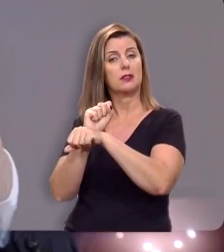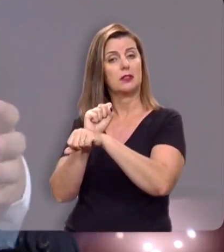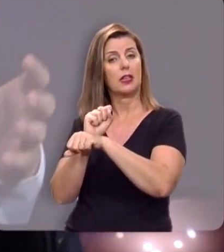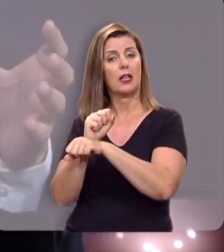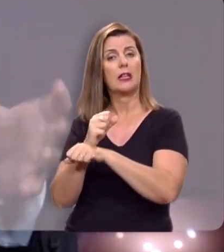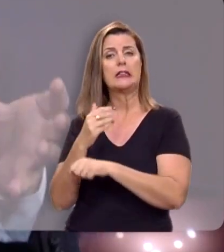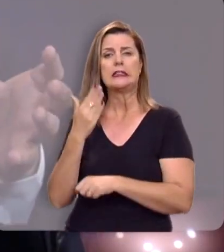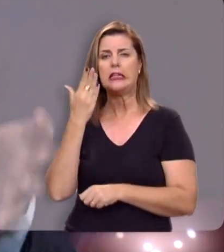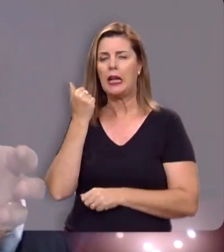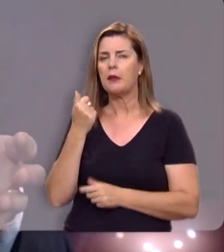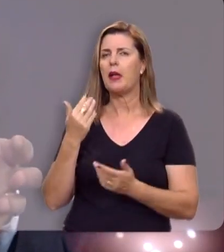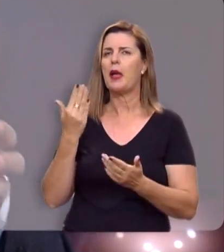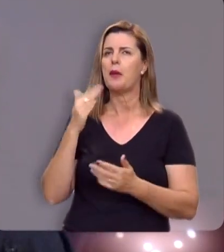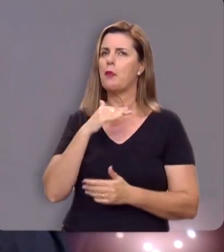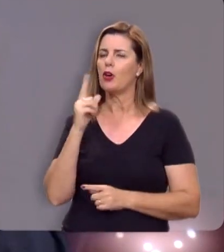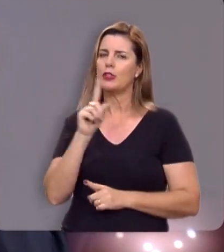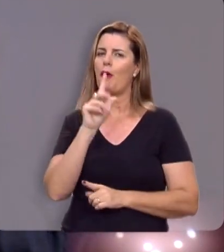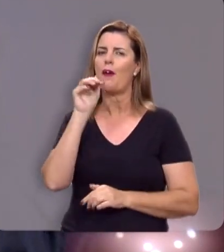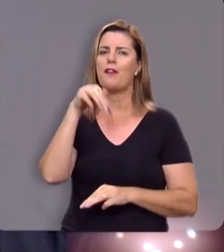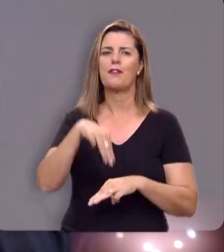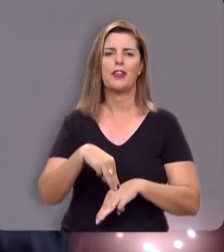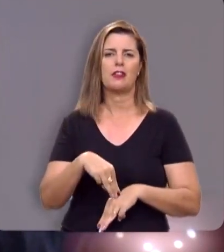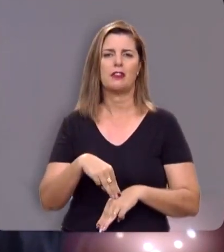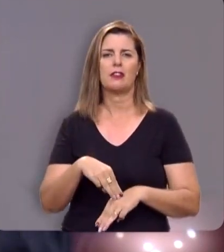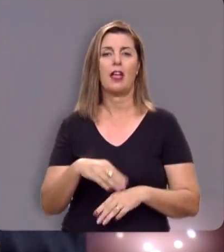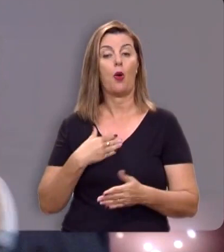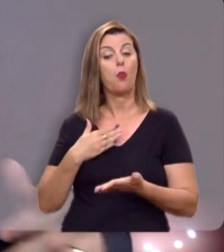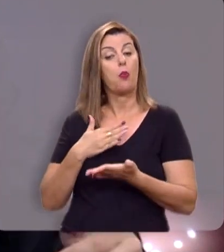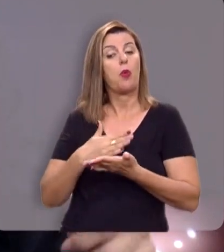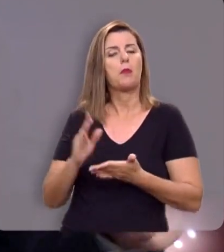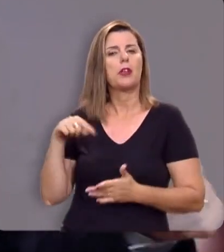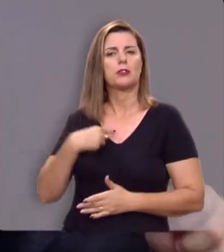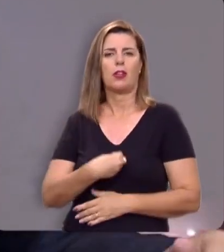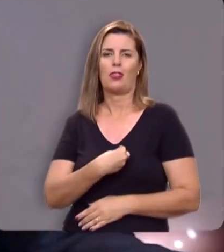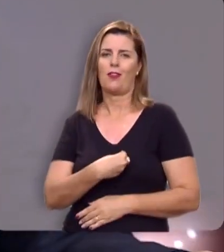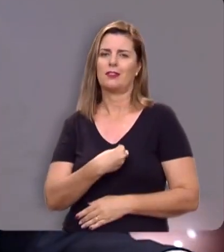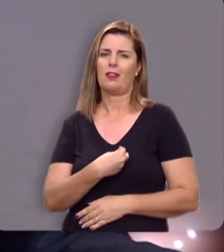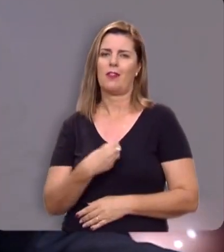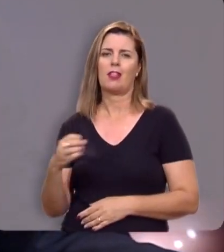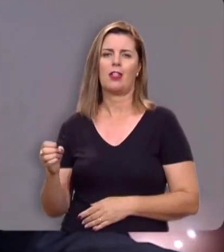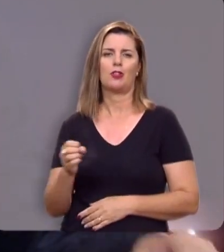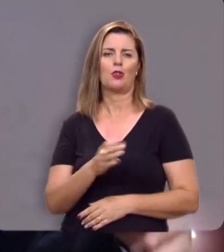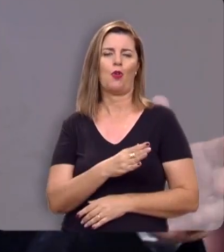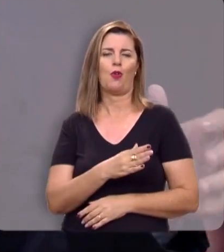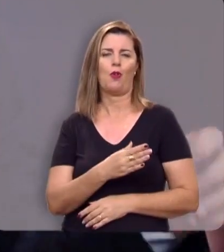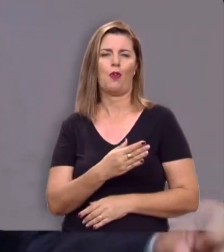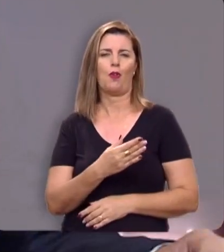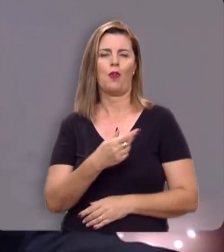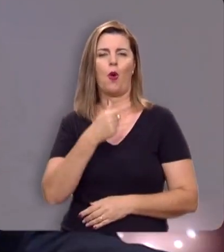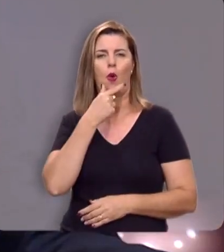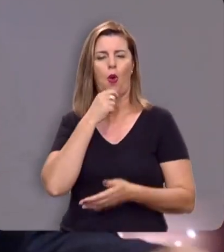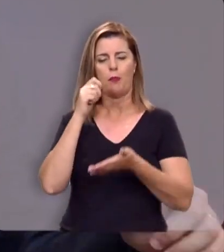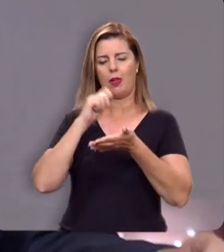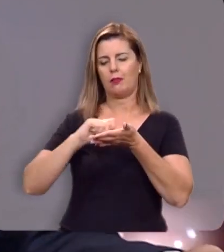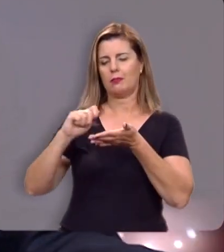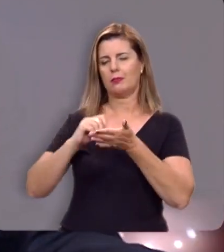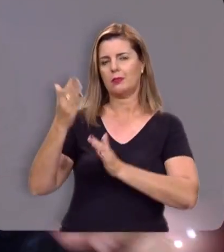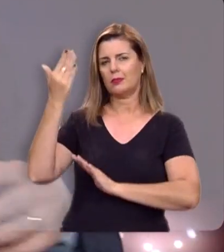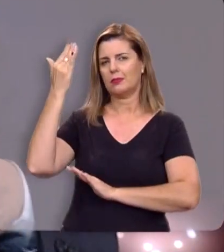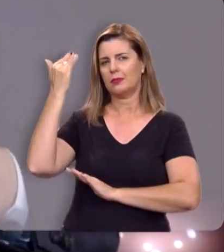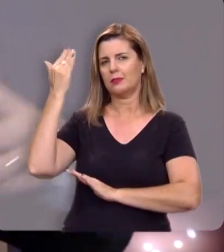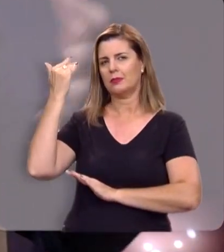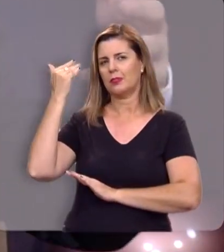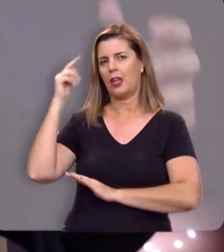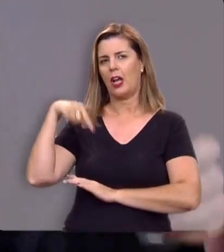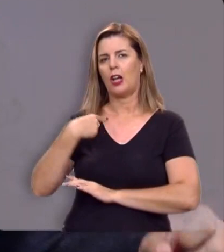que a morte não é o fim, na verdade ela é o começo, ou como certa vez escreveu o escritor irlandês C.S. Lewis,